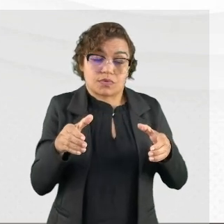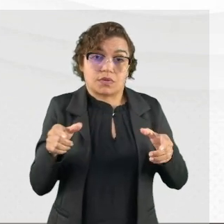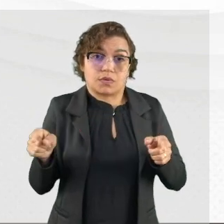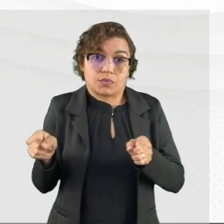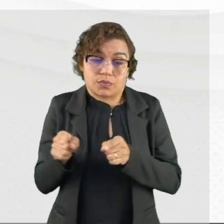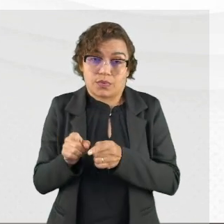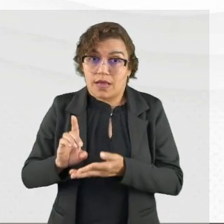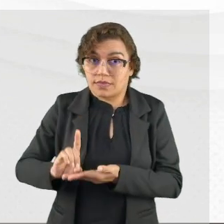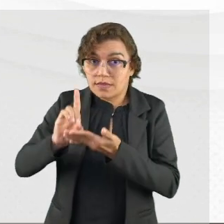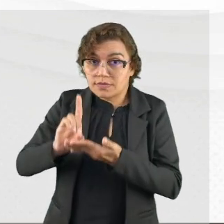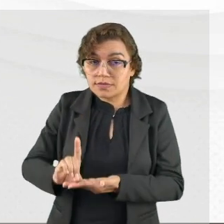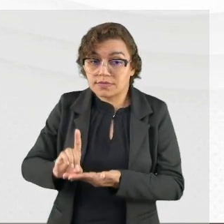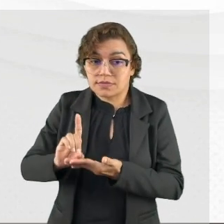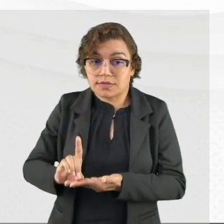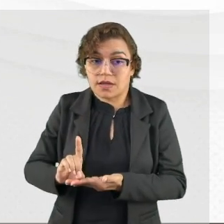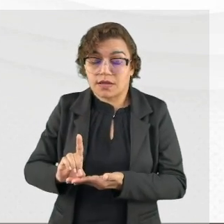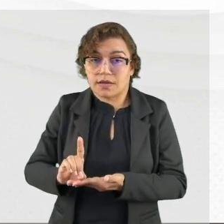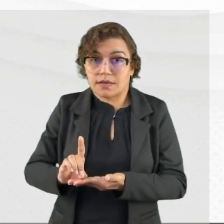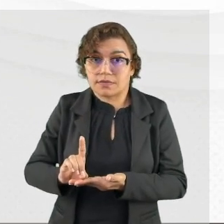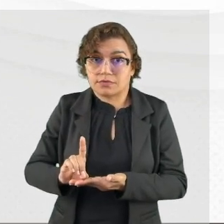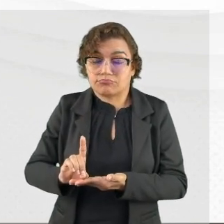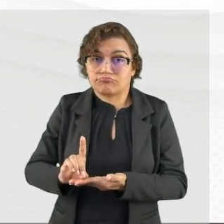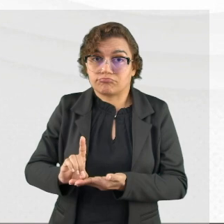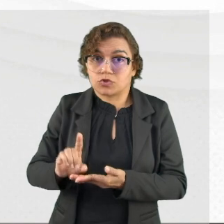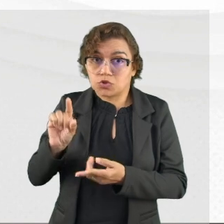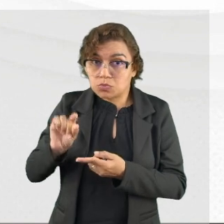a densidade, vai ficar menos denso